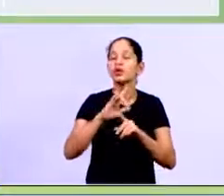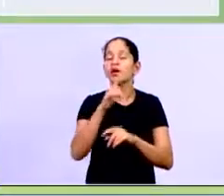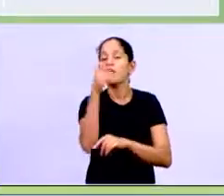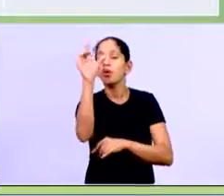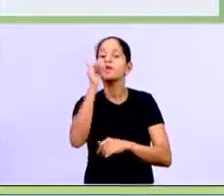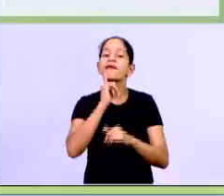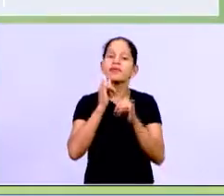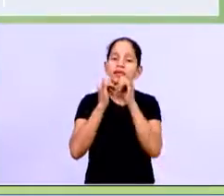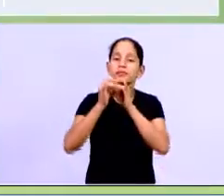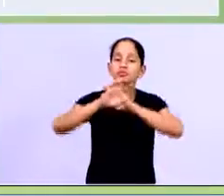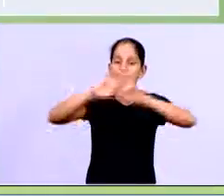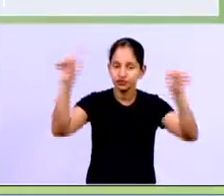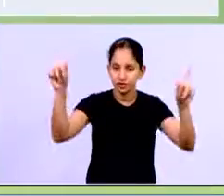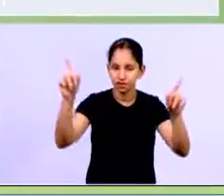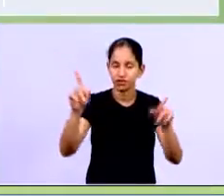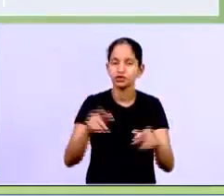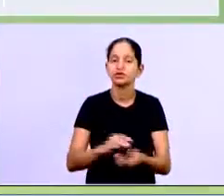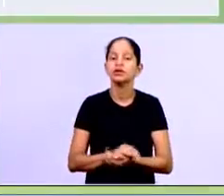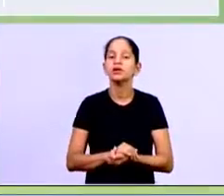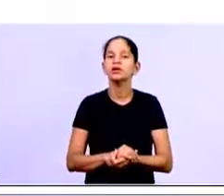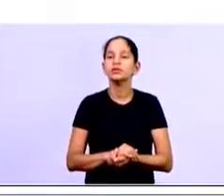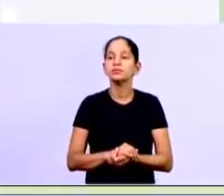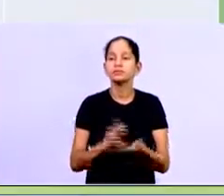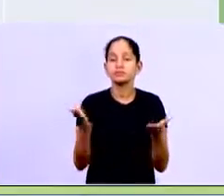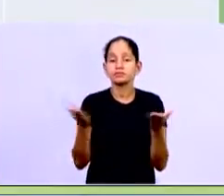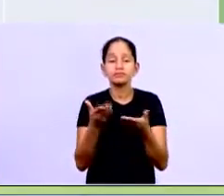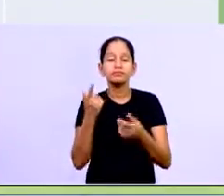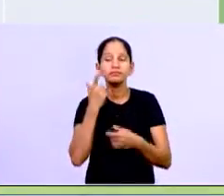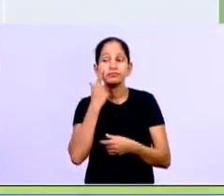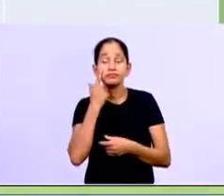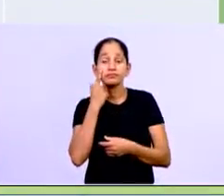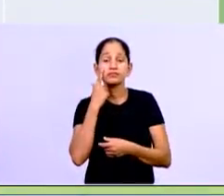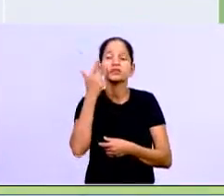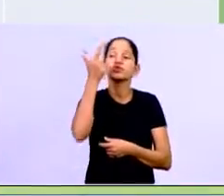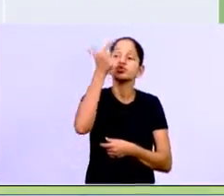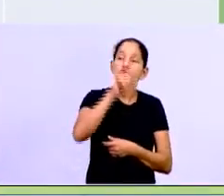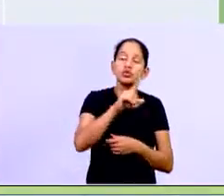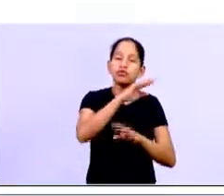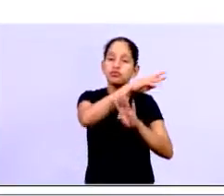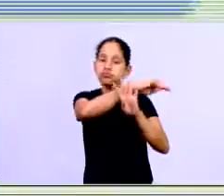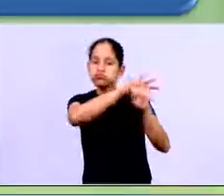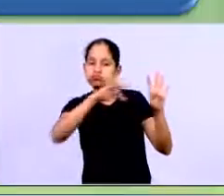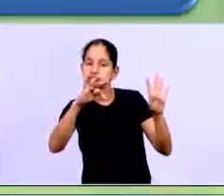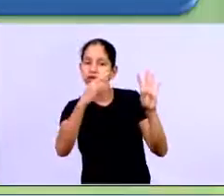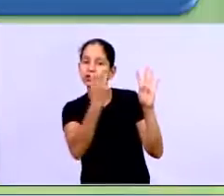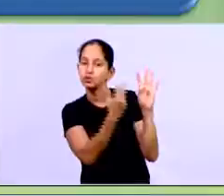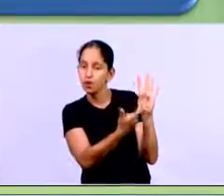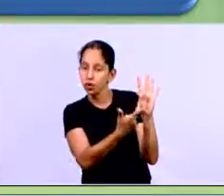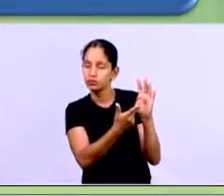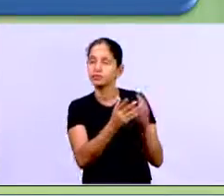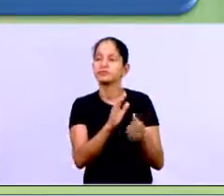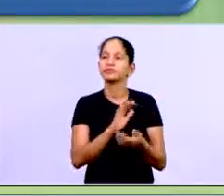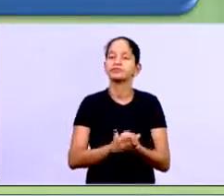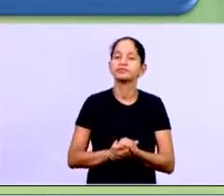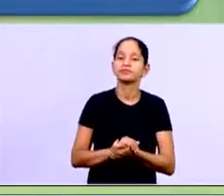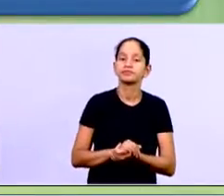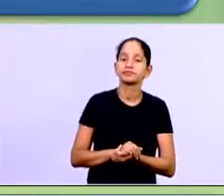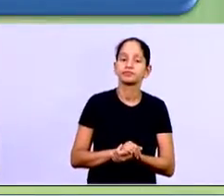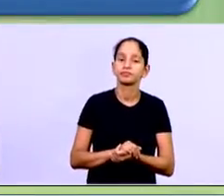outros exemplos. Isso aqui já trouxemos só novamente a planilha preenchida. Mas vamos